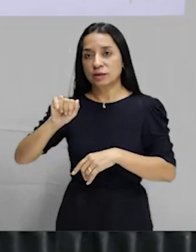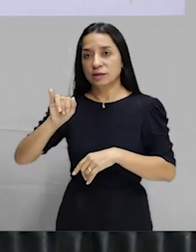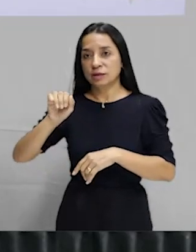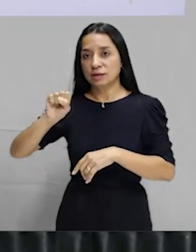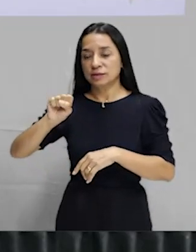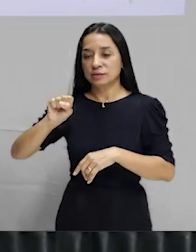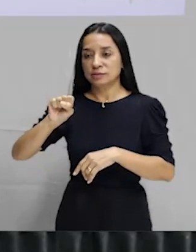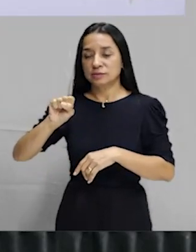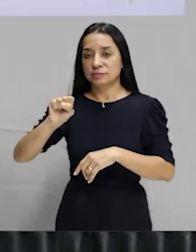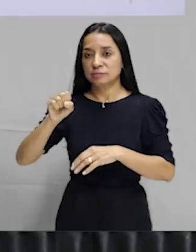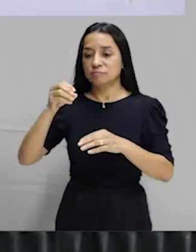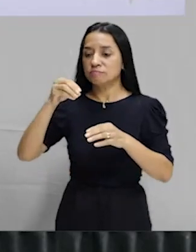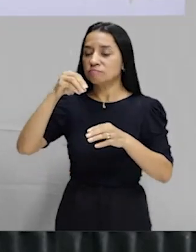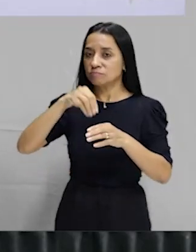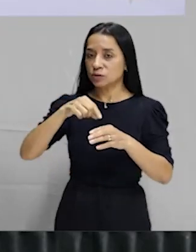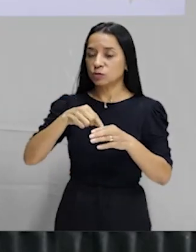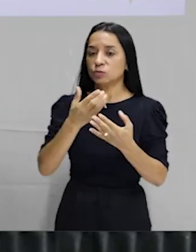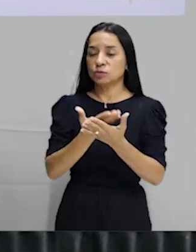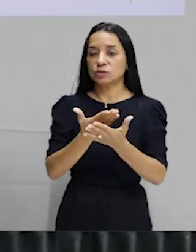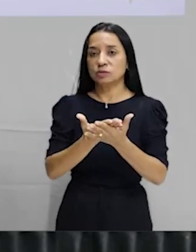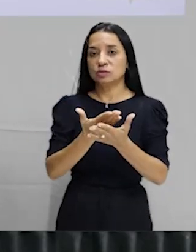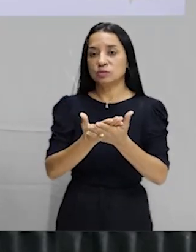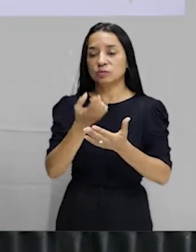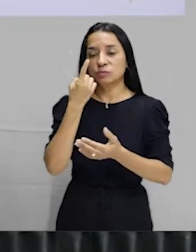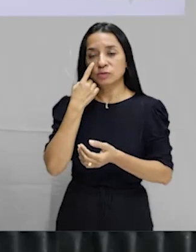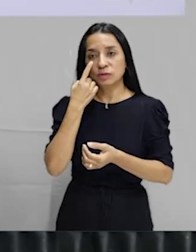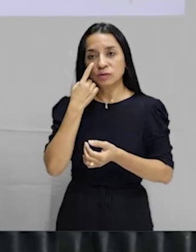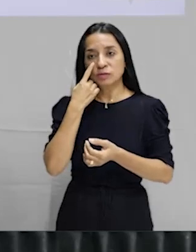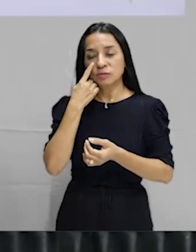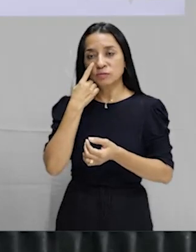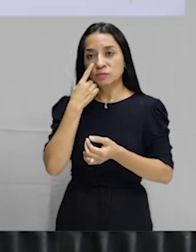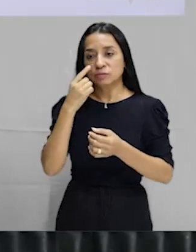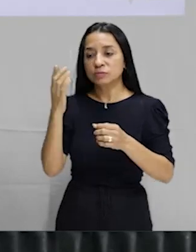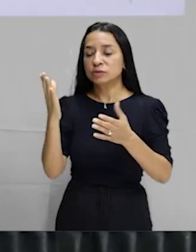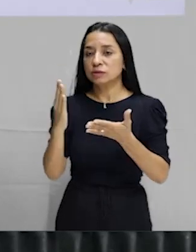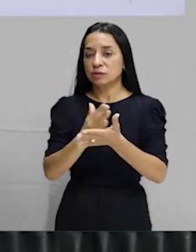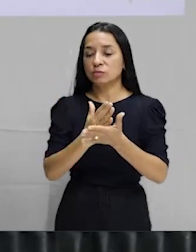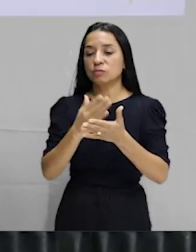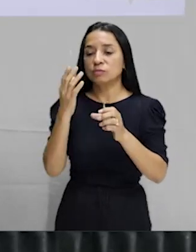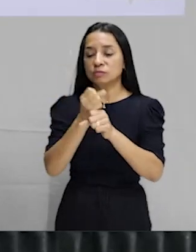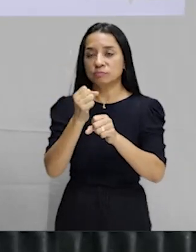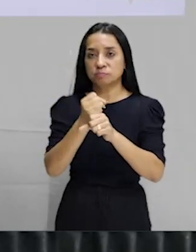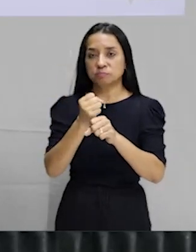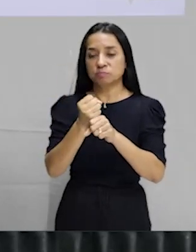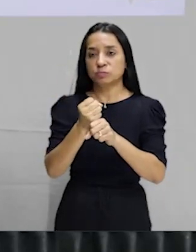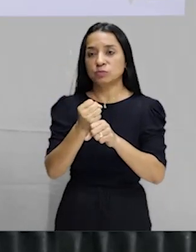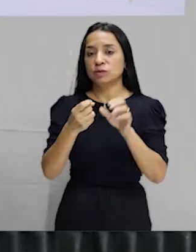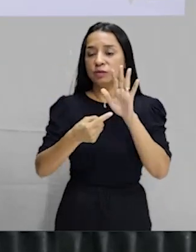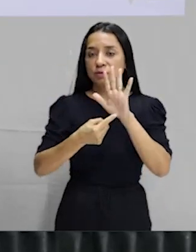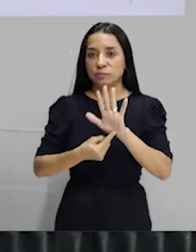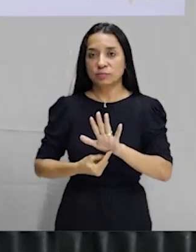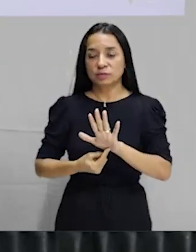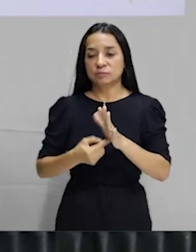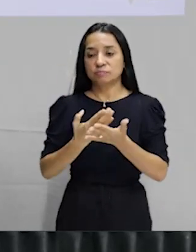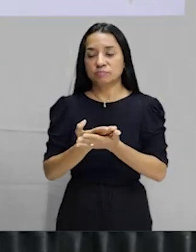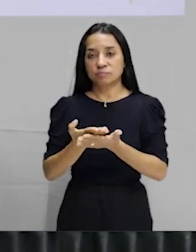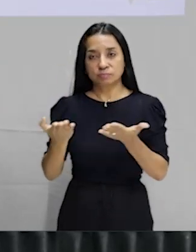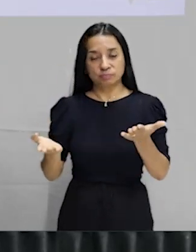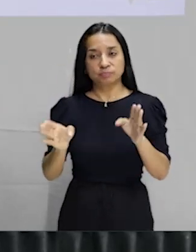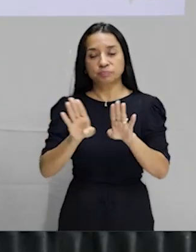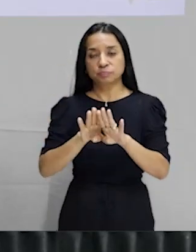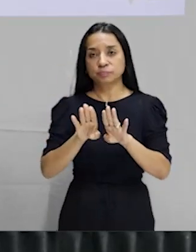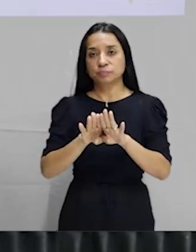conjuntos numéricos, nós vimos, né, as propriedades, algumas operações entre eles. Apresentamos para vocês